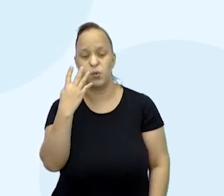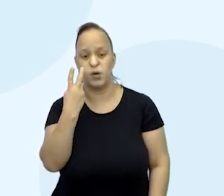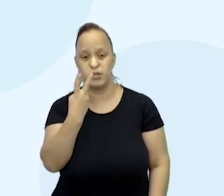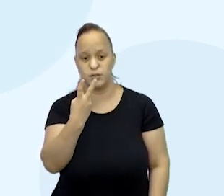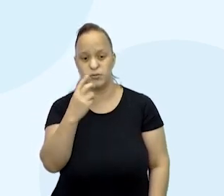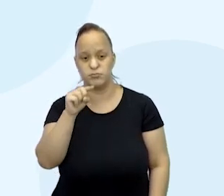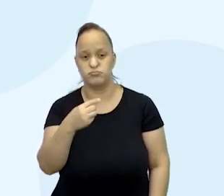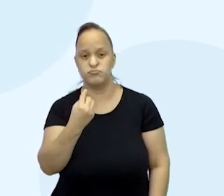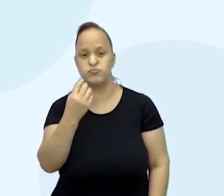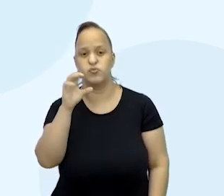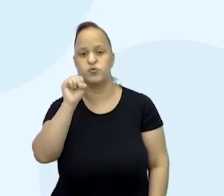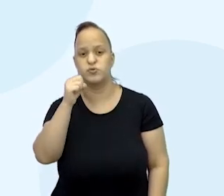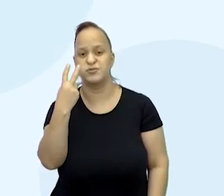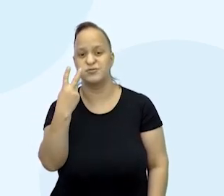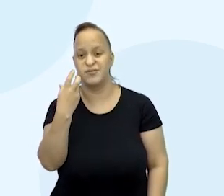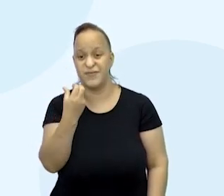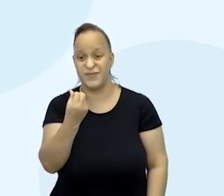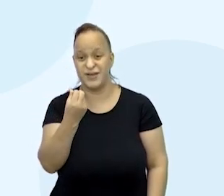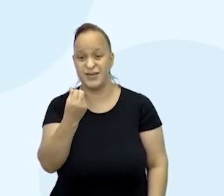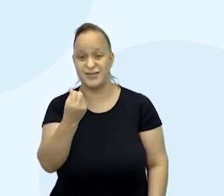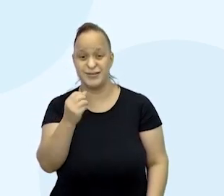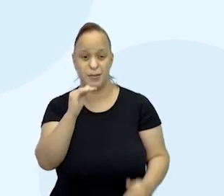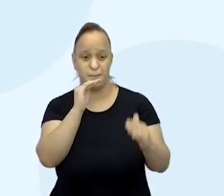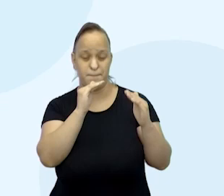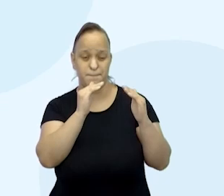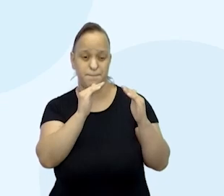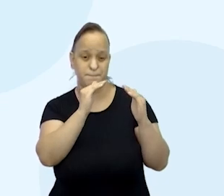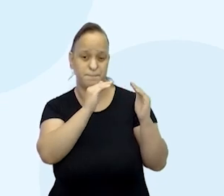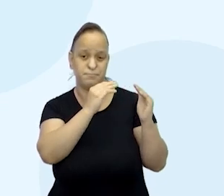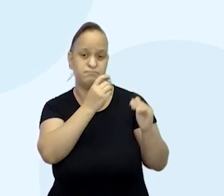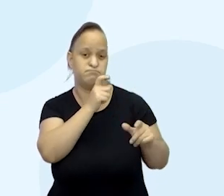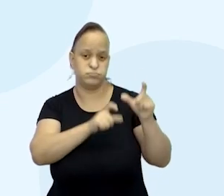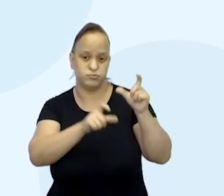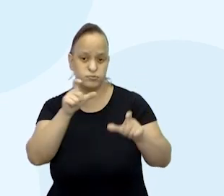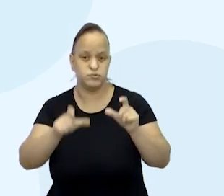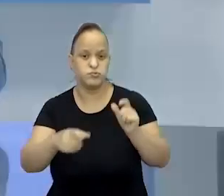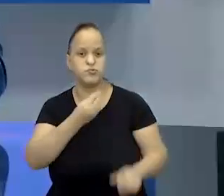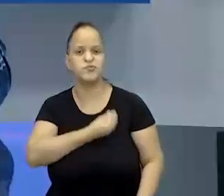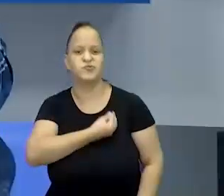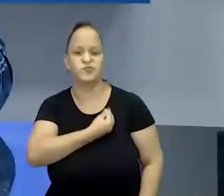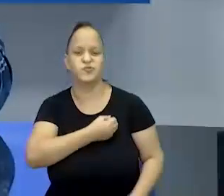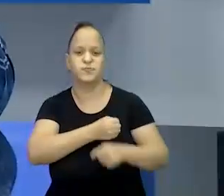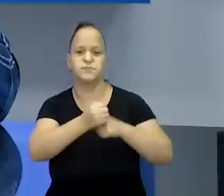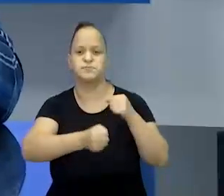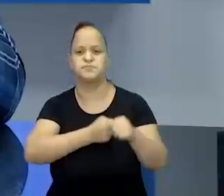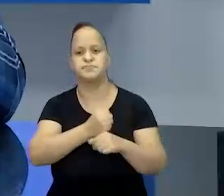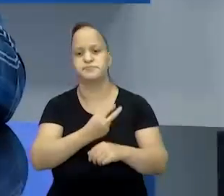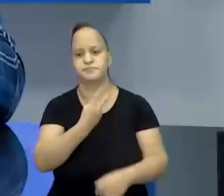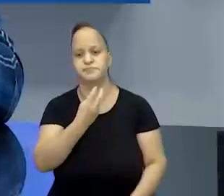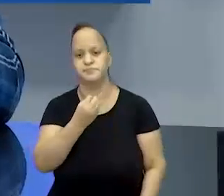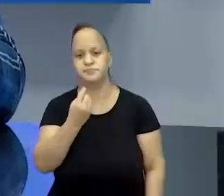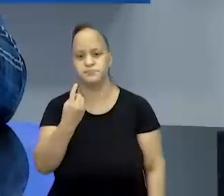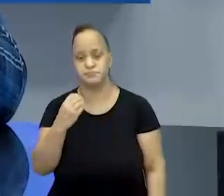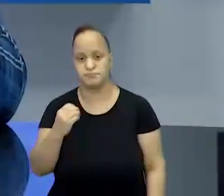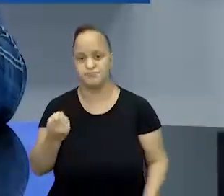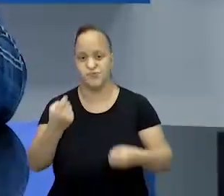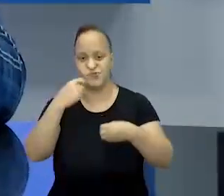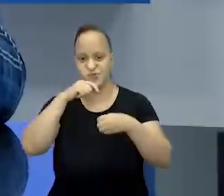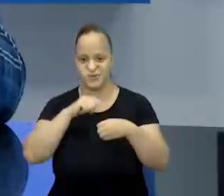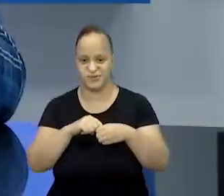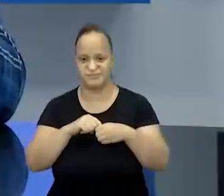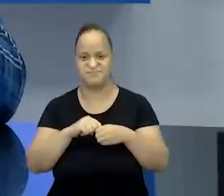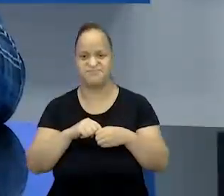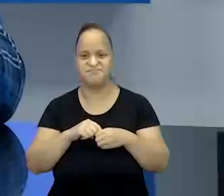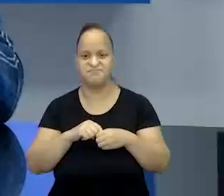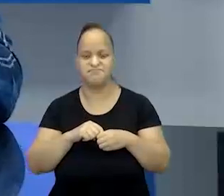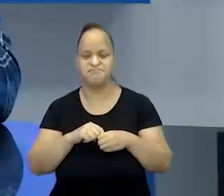42.826 mil habitantes no ano de 2010. Então, pode voltar para mim. Olha só que interessante. A gente